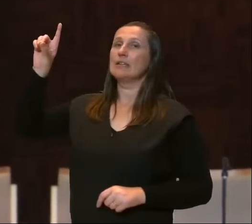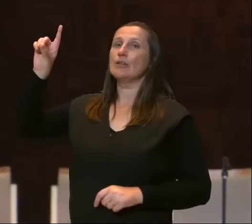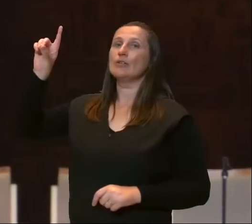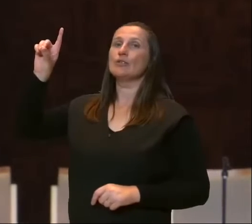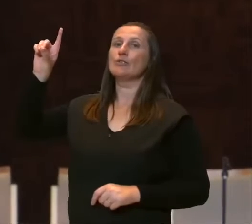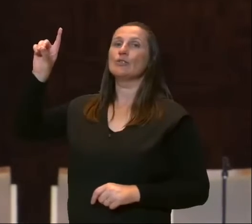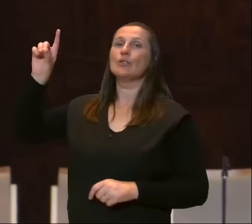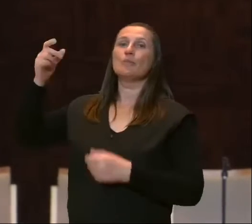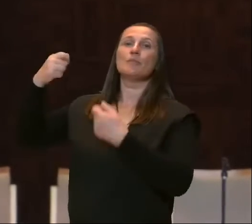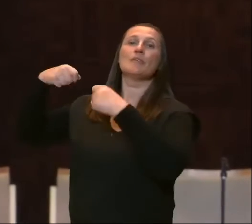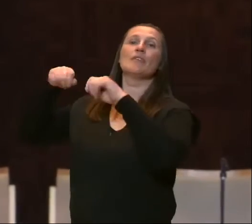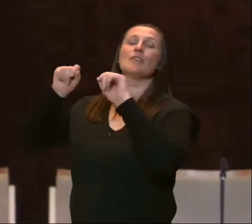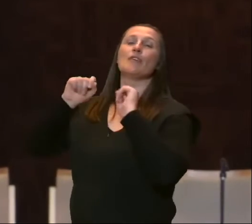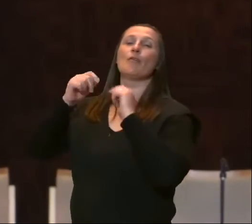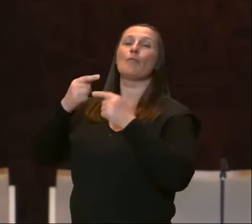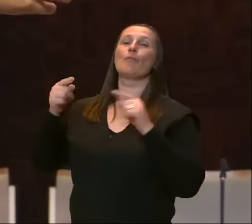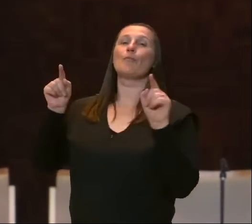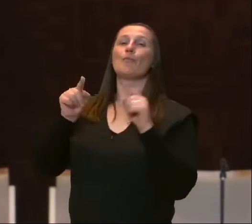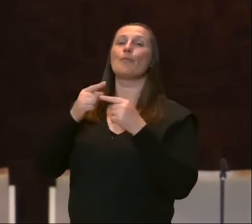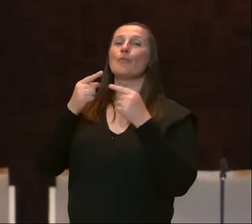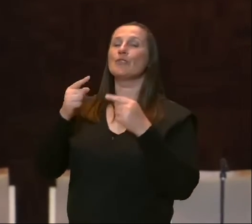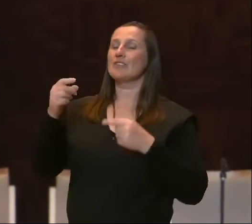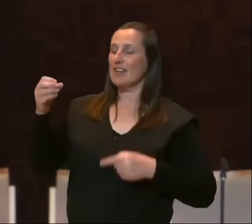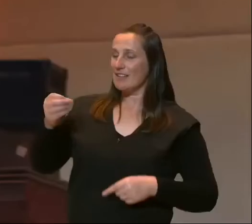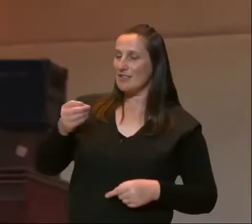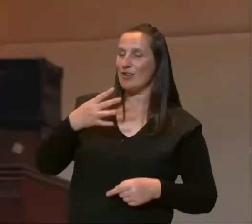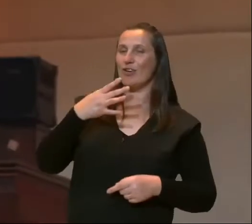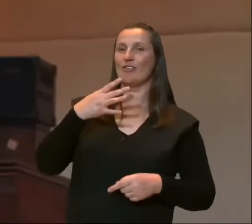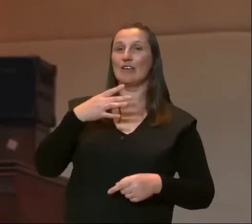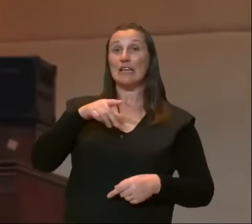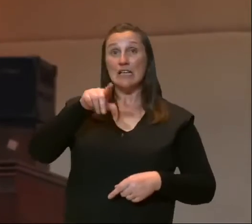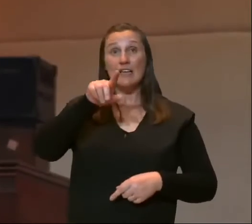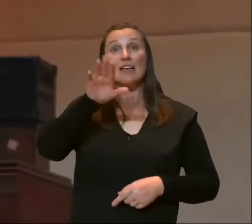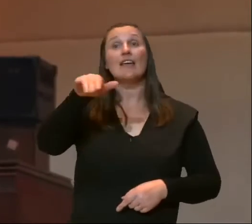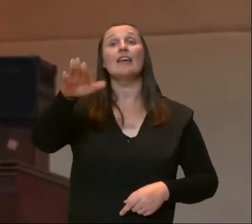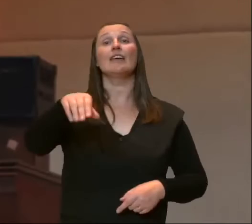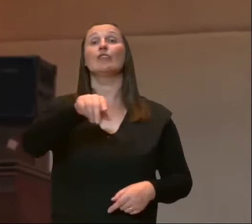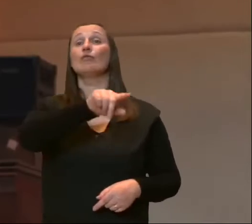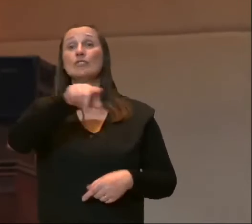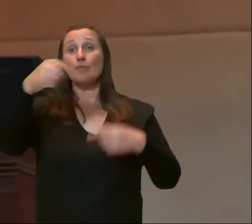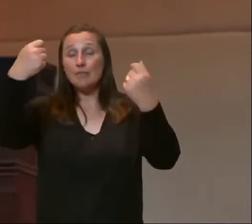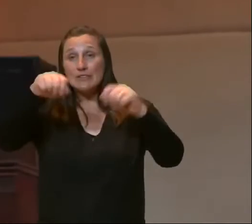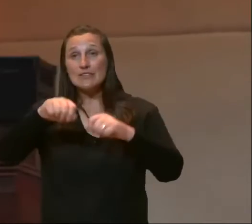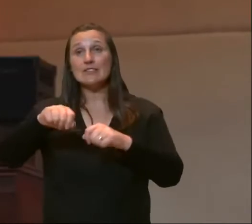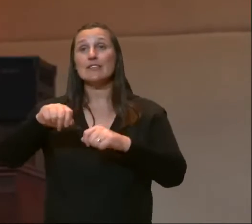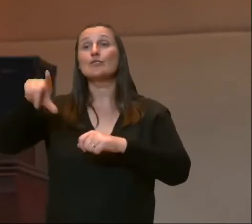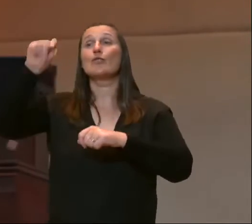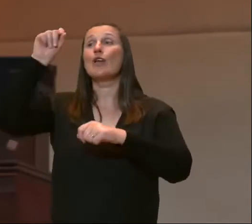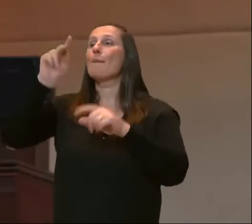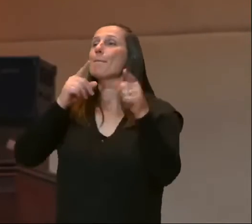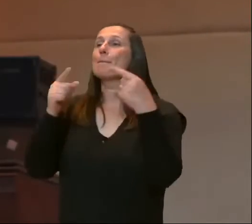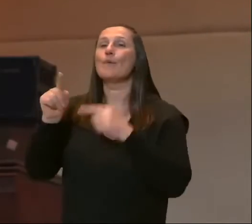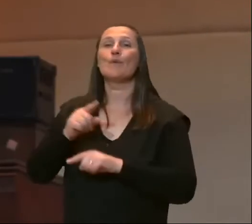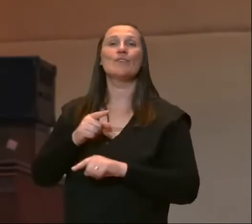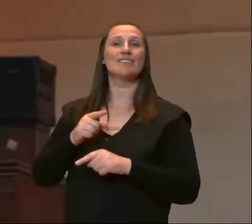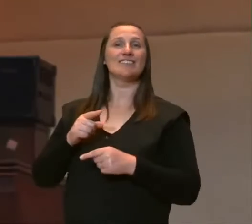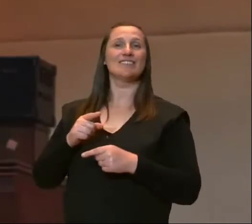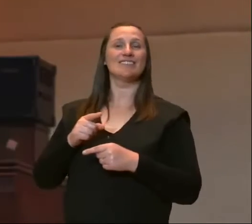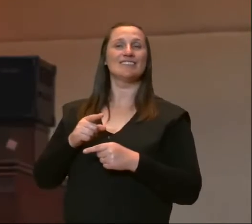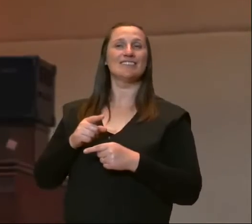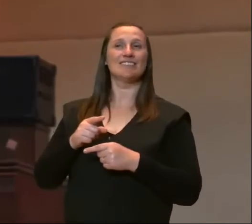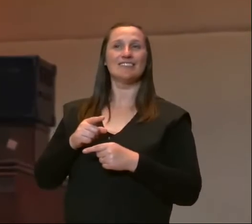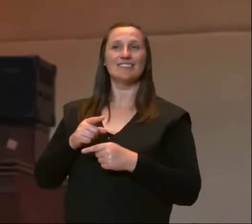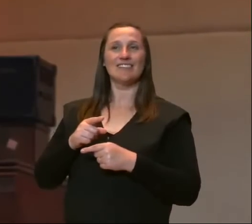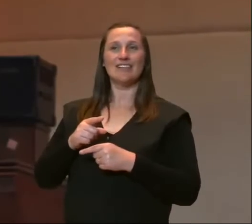um cântico reparador na minha boca. Ei, escolhe a tua canção de guerra. Ei, Ele vai te visitar nesse tempo,